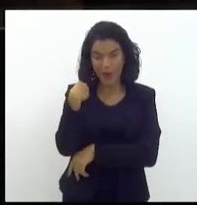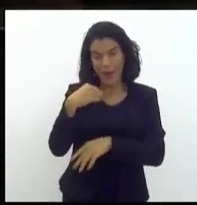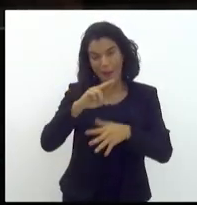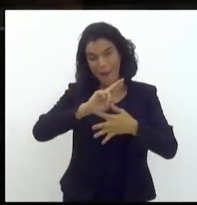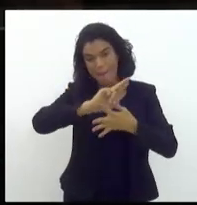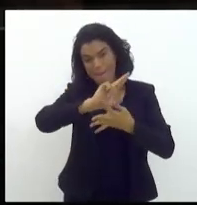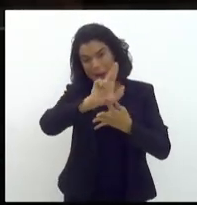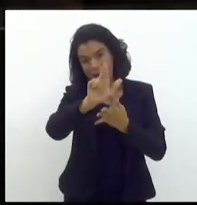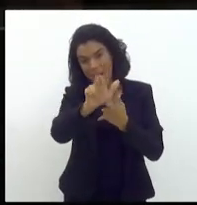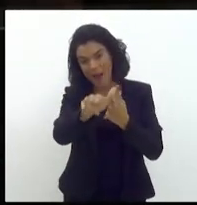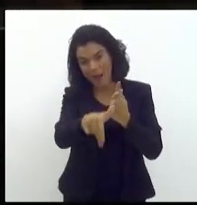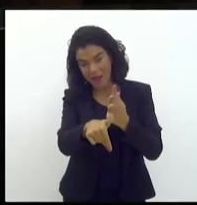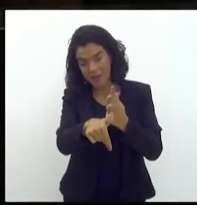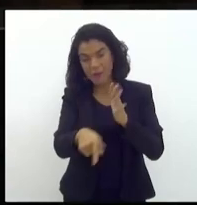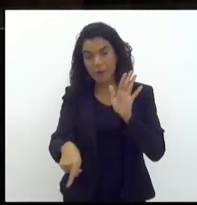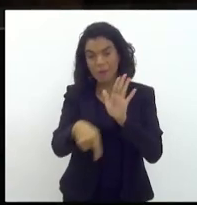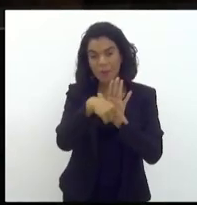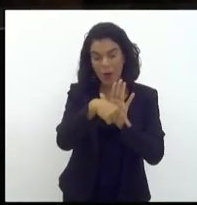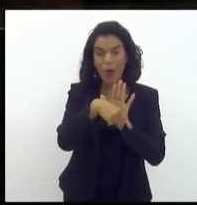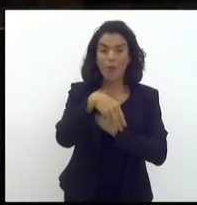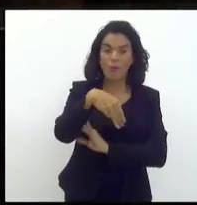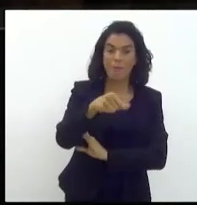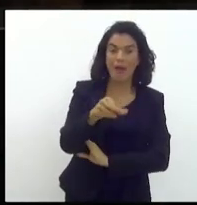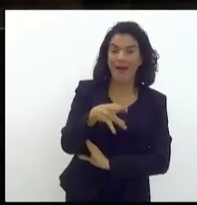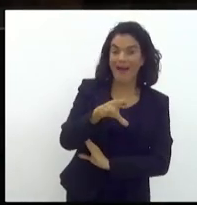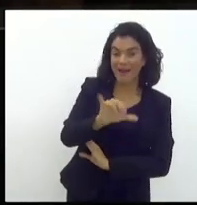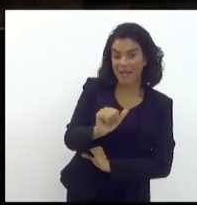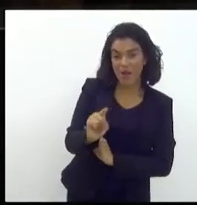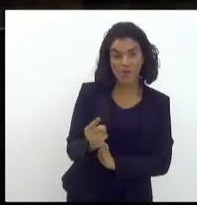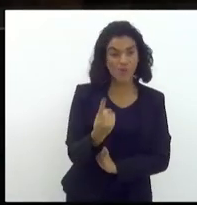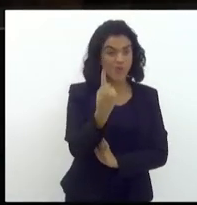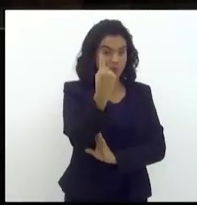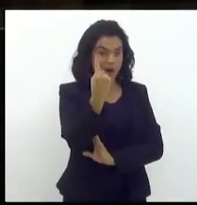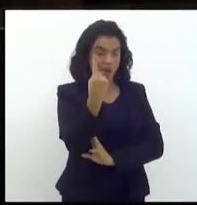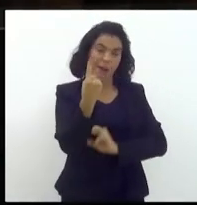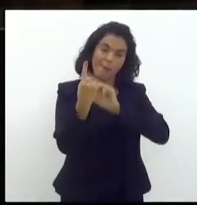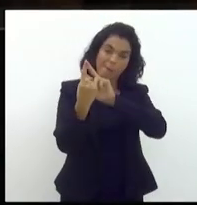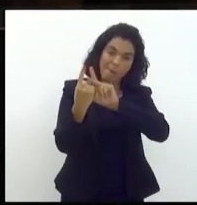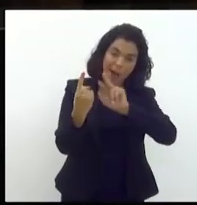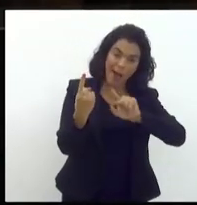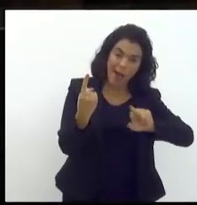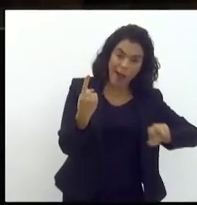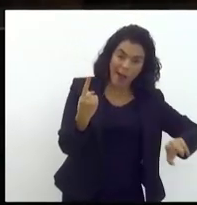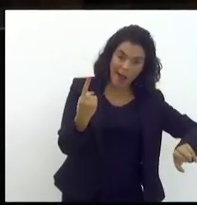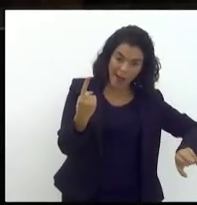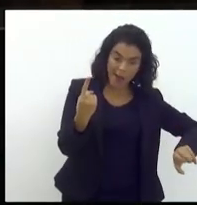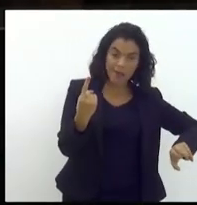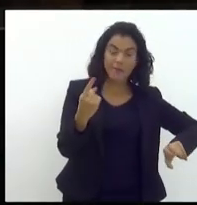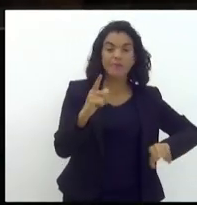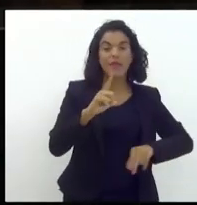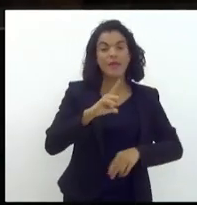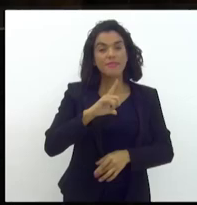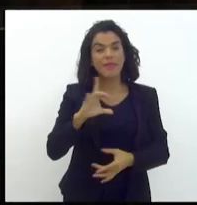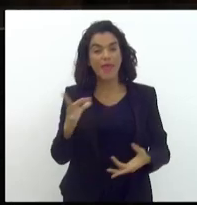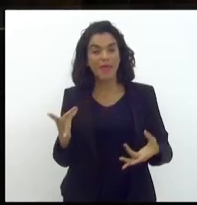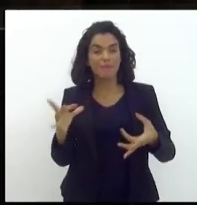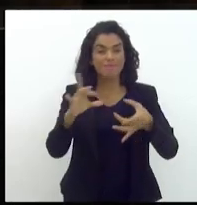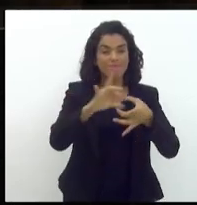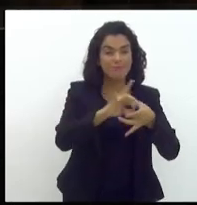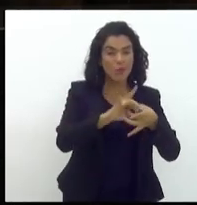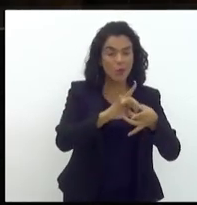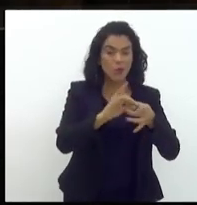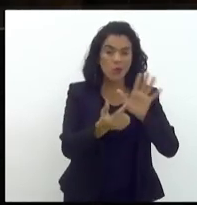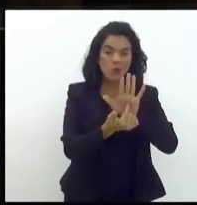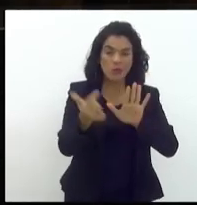local de Maria mãe de Jesus mas também tem o sincretismo